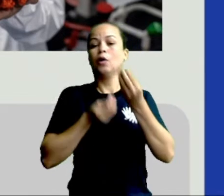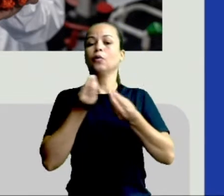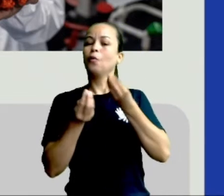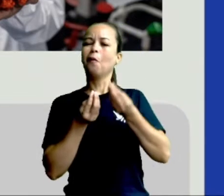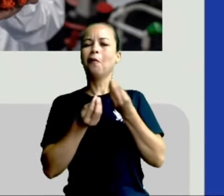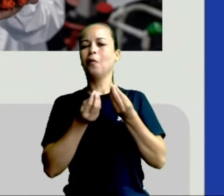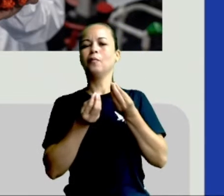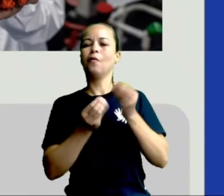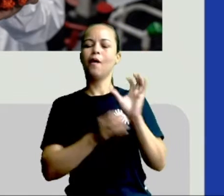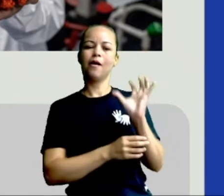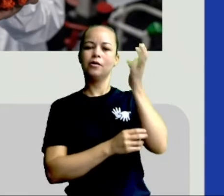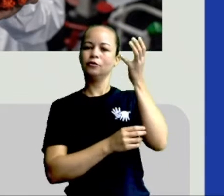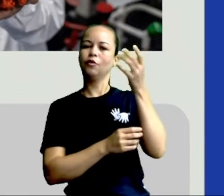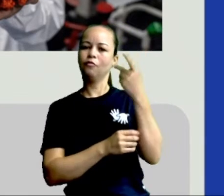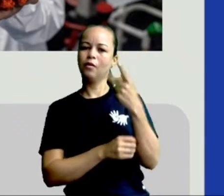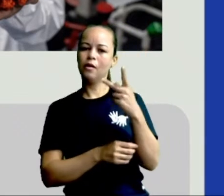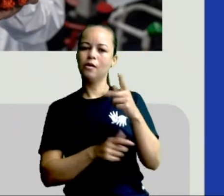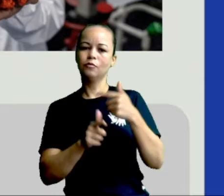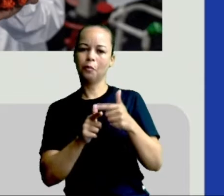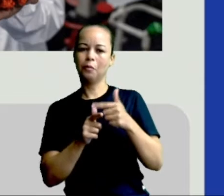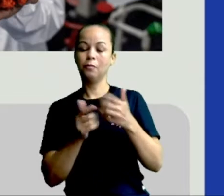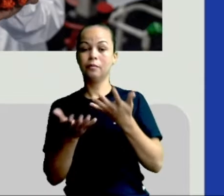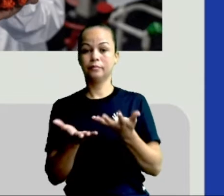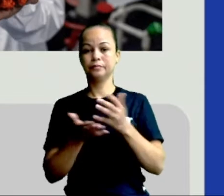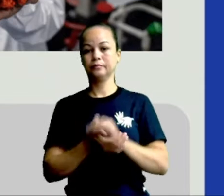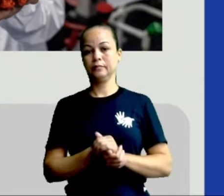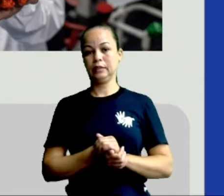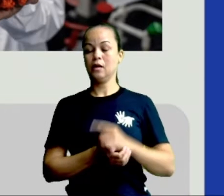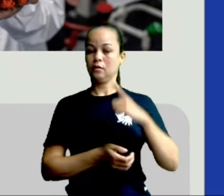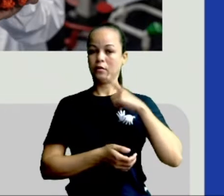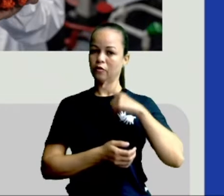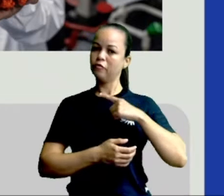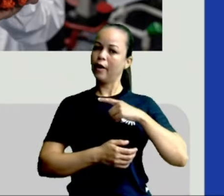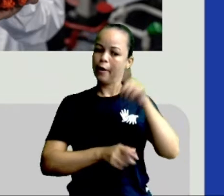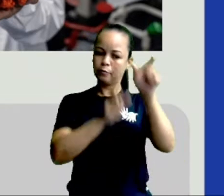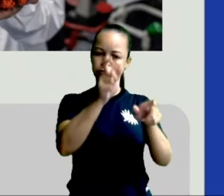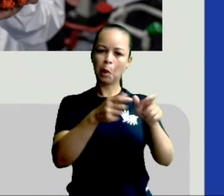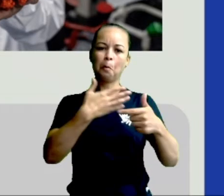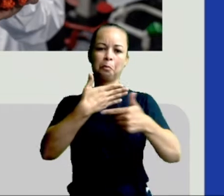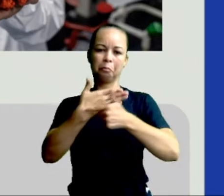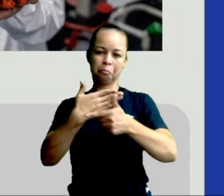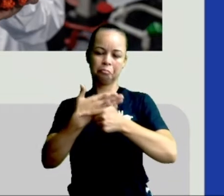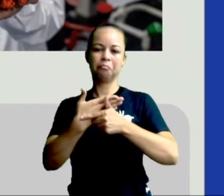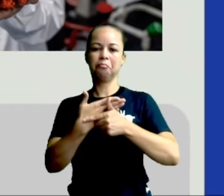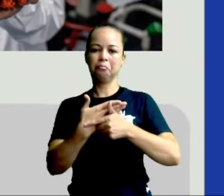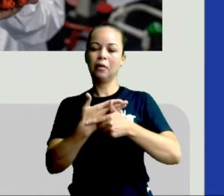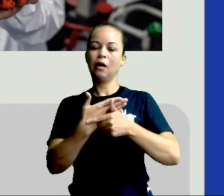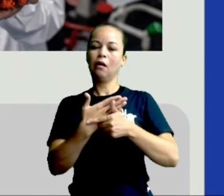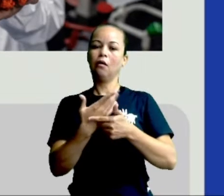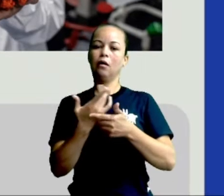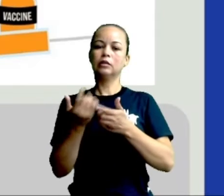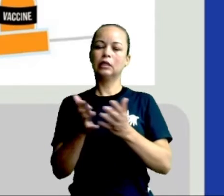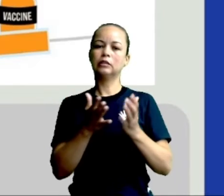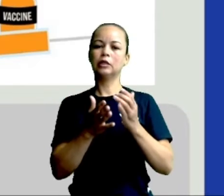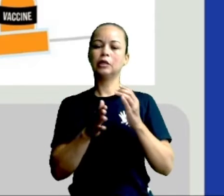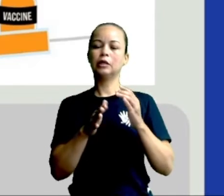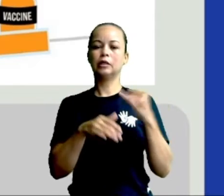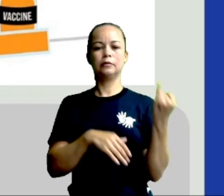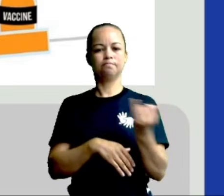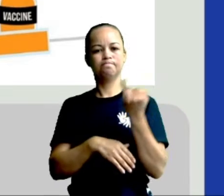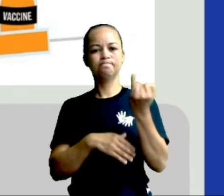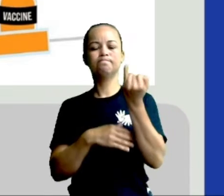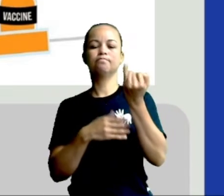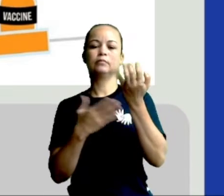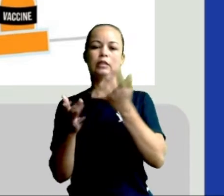em si, eles tiveram um papel importante, ou eles têm um papel muito importante enquanto a população